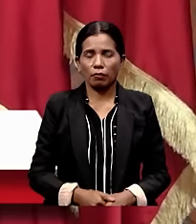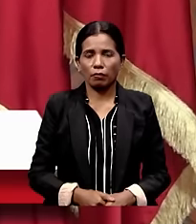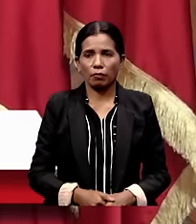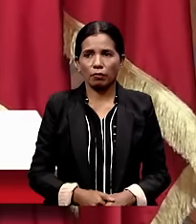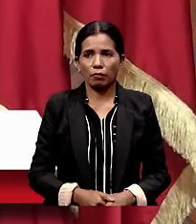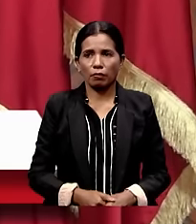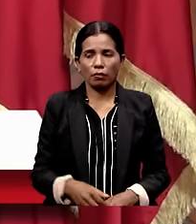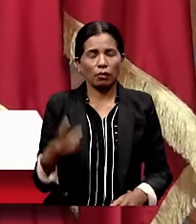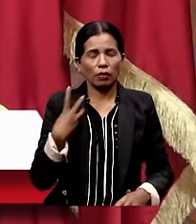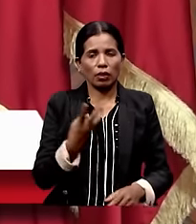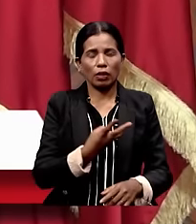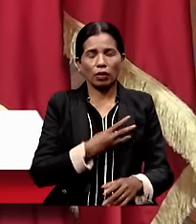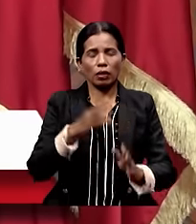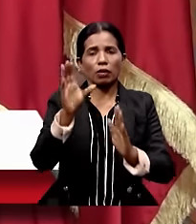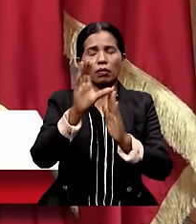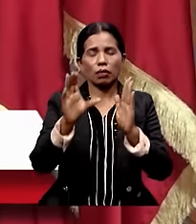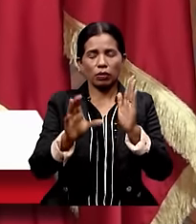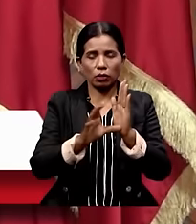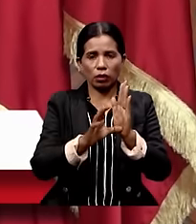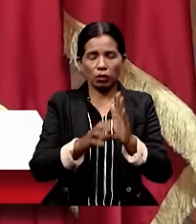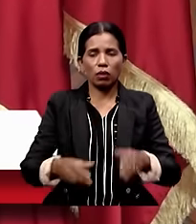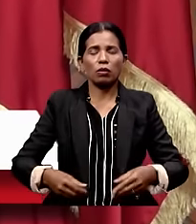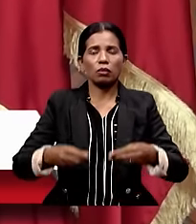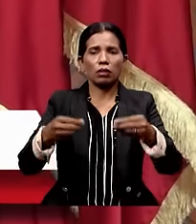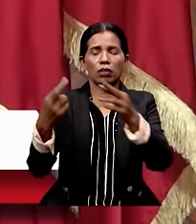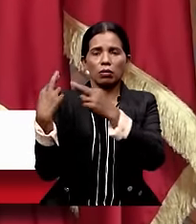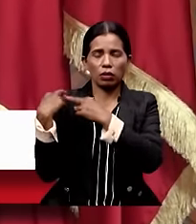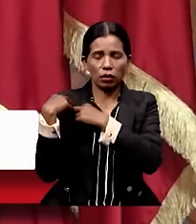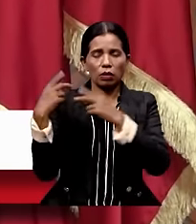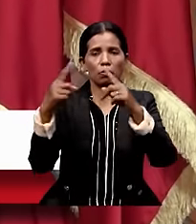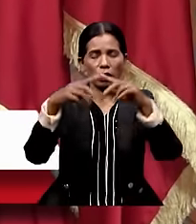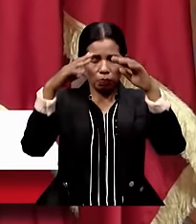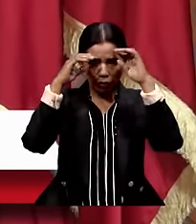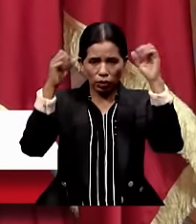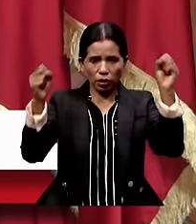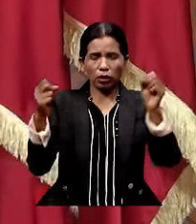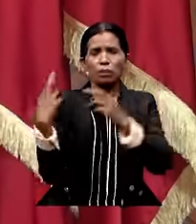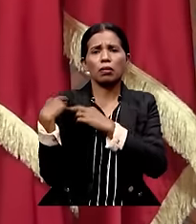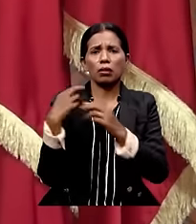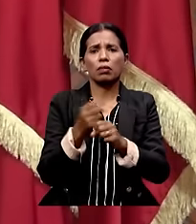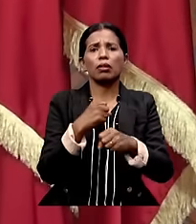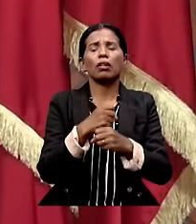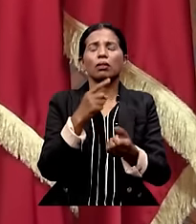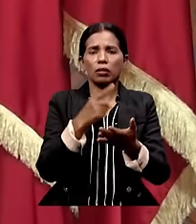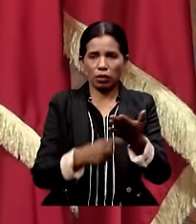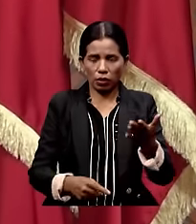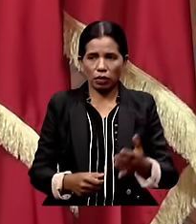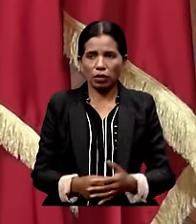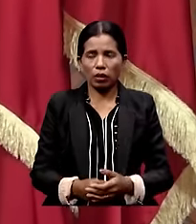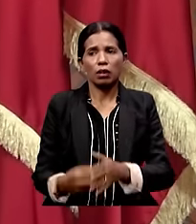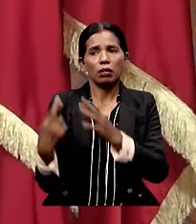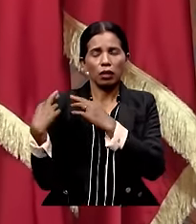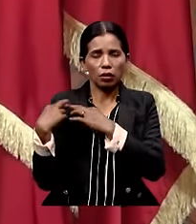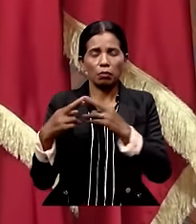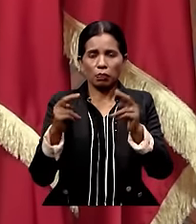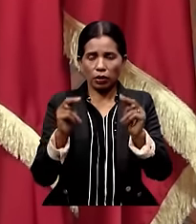e teria constituição que foi poder ne ba presidente poder ne para halo saída poder ne